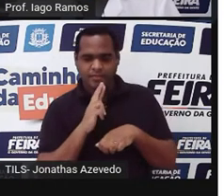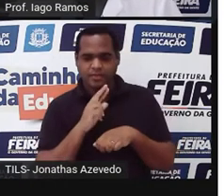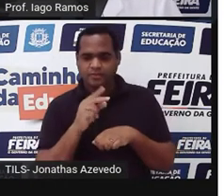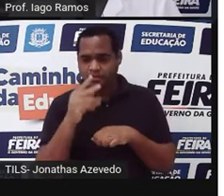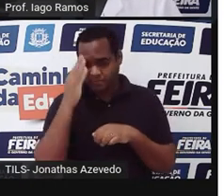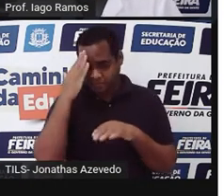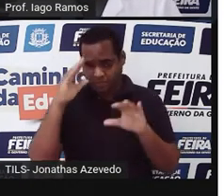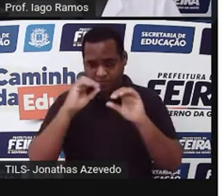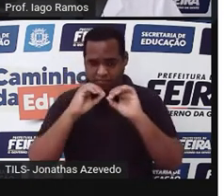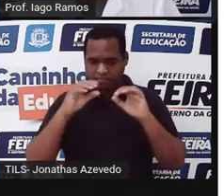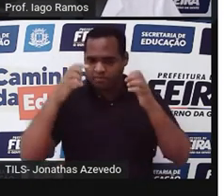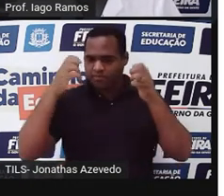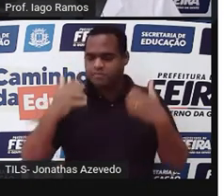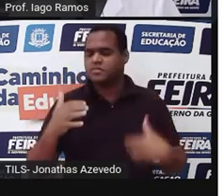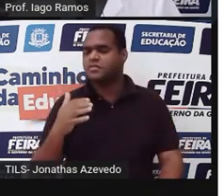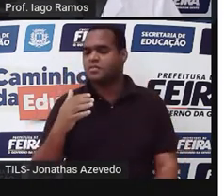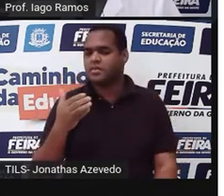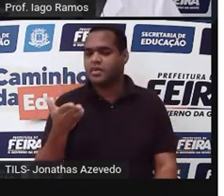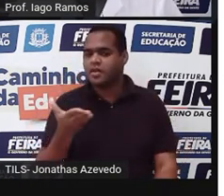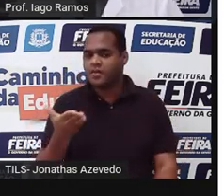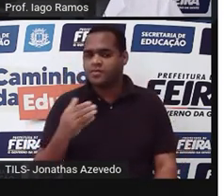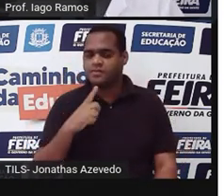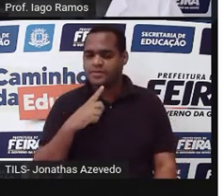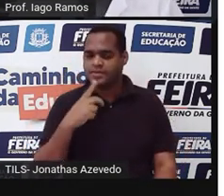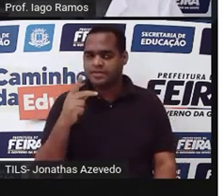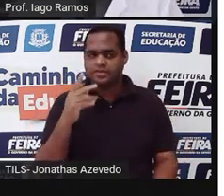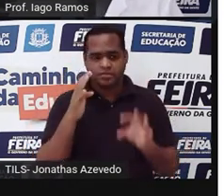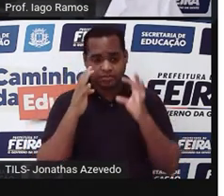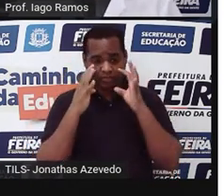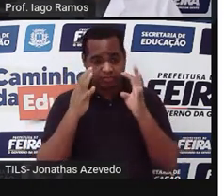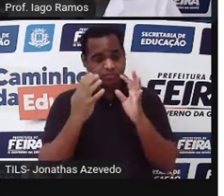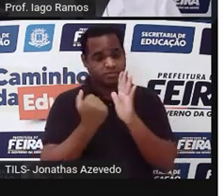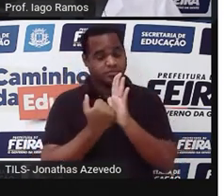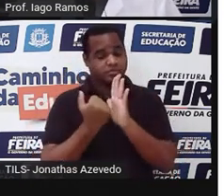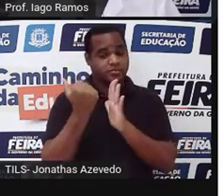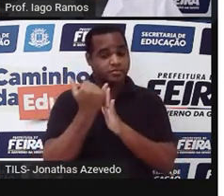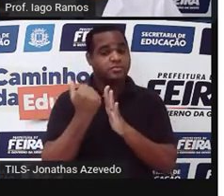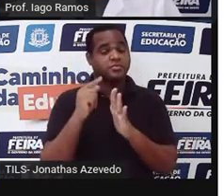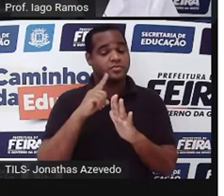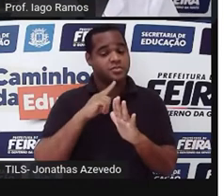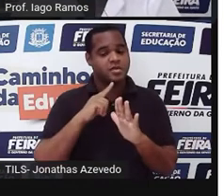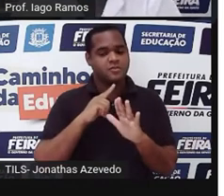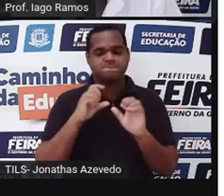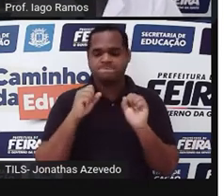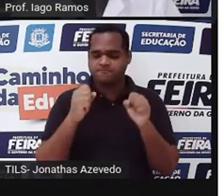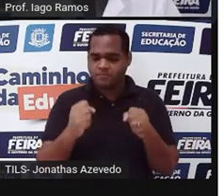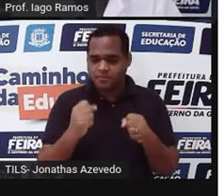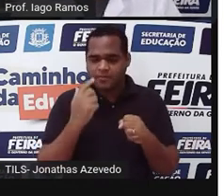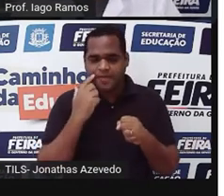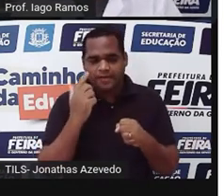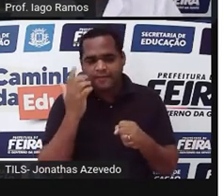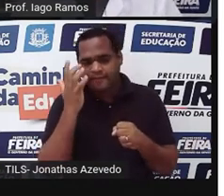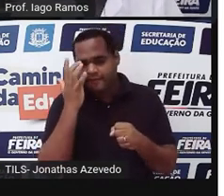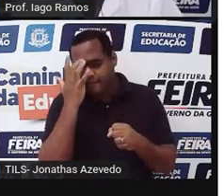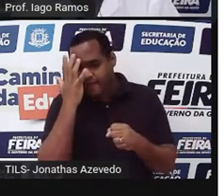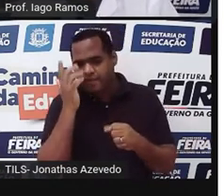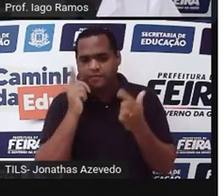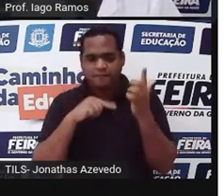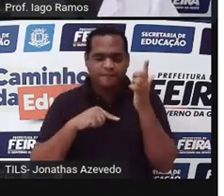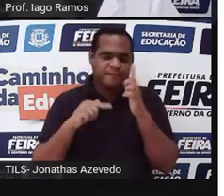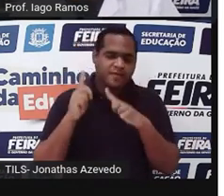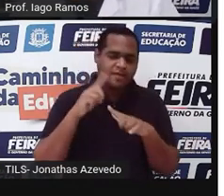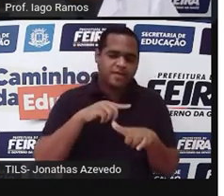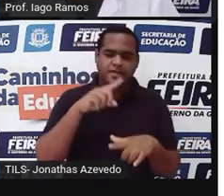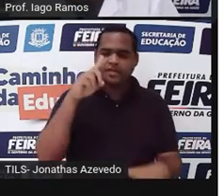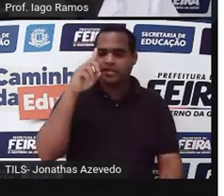entendeu é que você vai agora né prestar mais atenção ver um dia que foi mais fácil onde